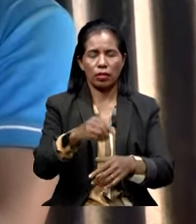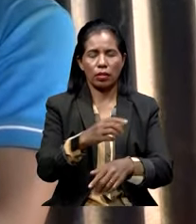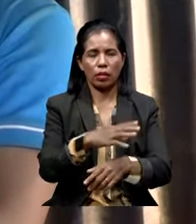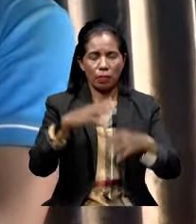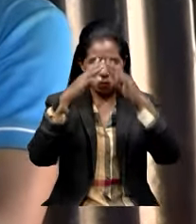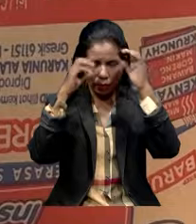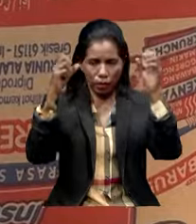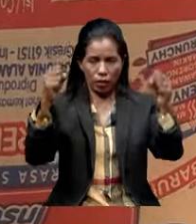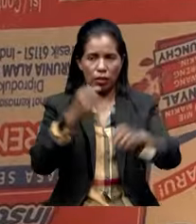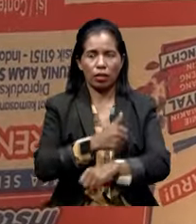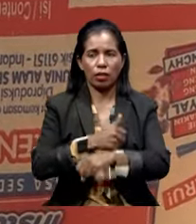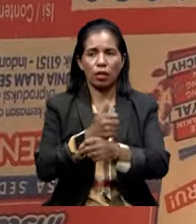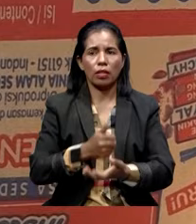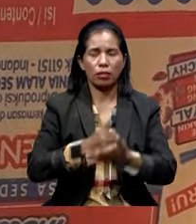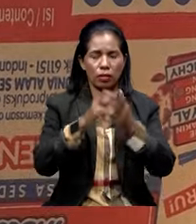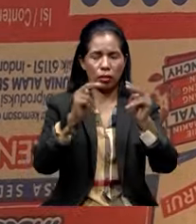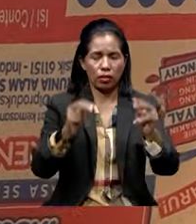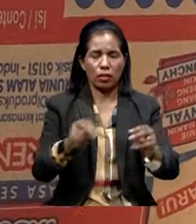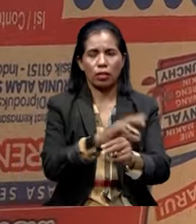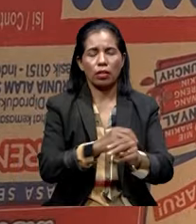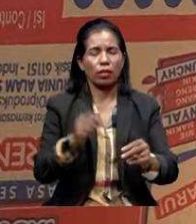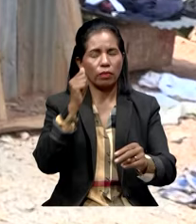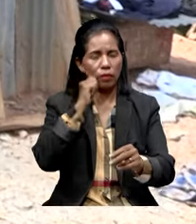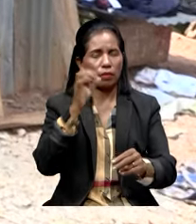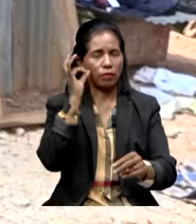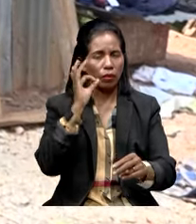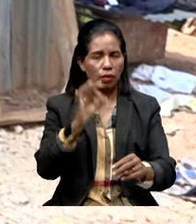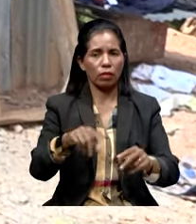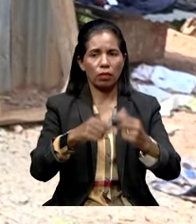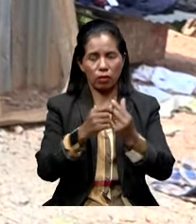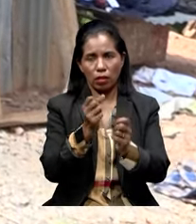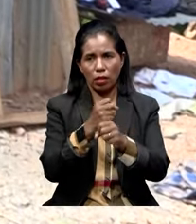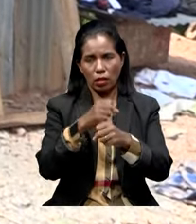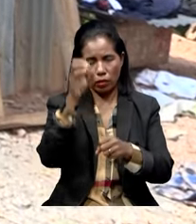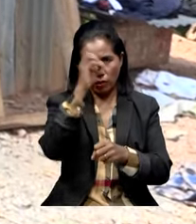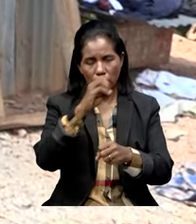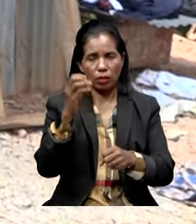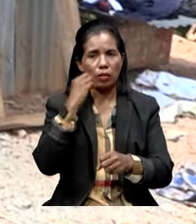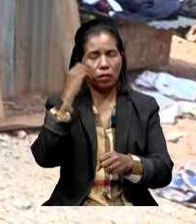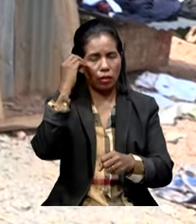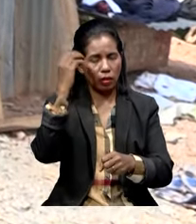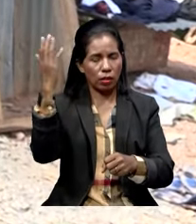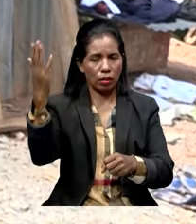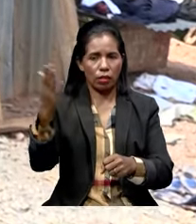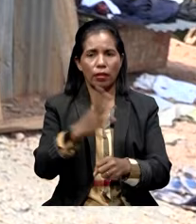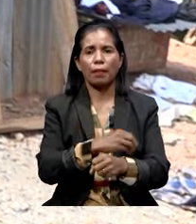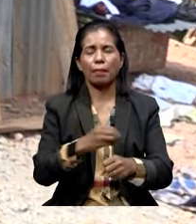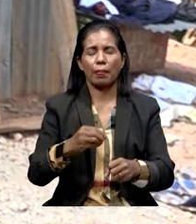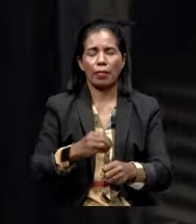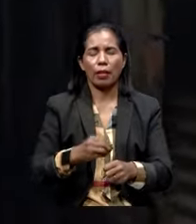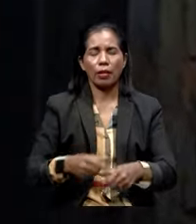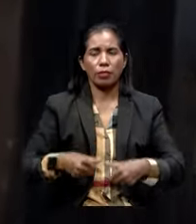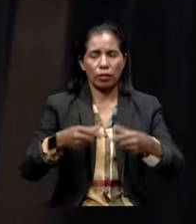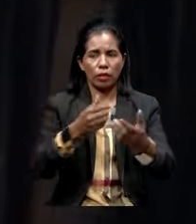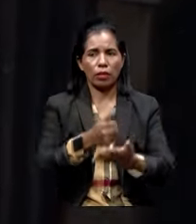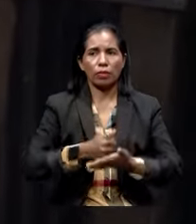Presidência República apoia queiras necessidade básica e não falo que no equipamos a observação direta bani ela fatin e a marabia. A foi entrega te apoio hira